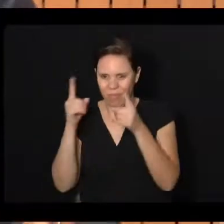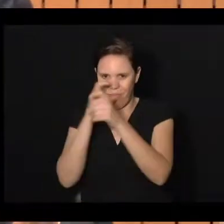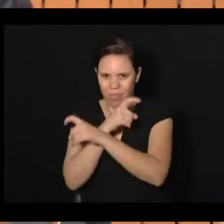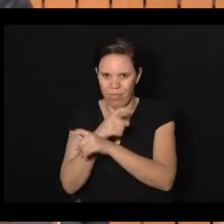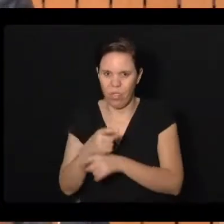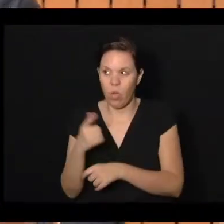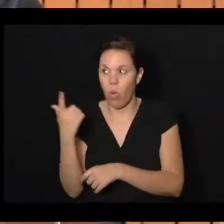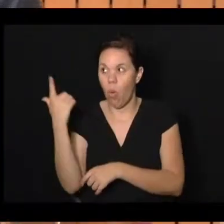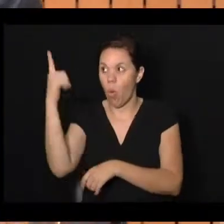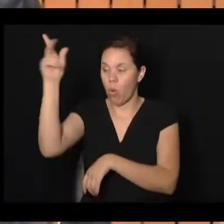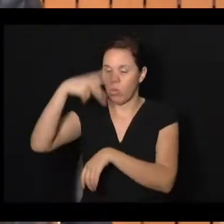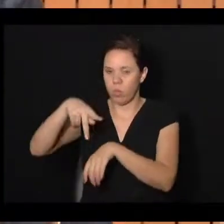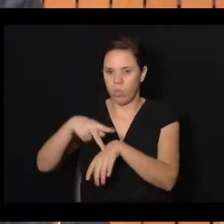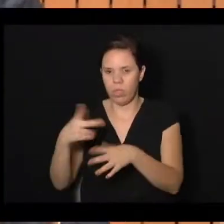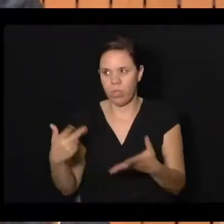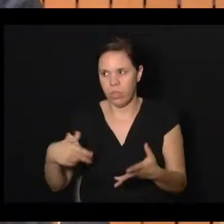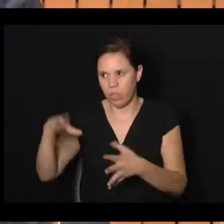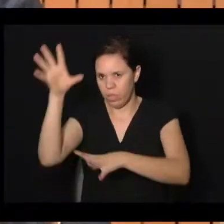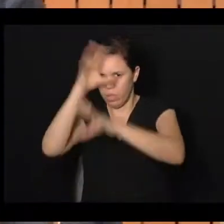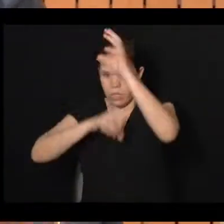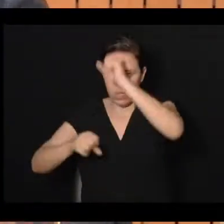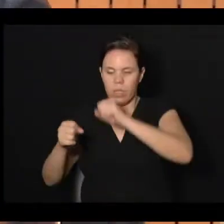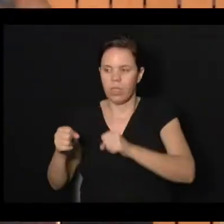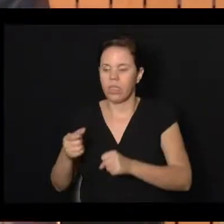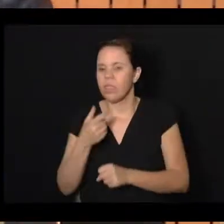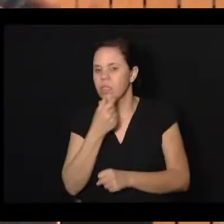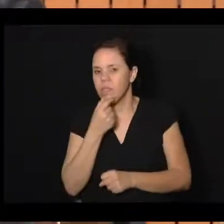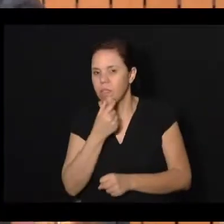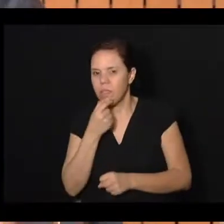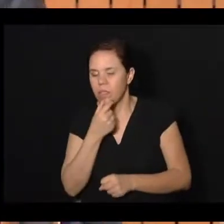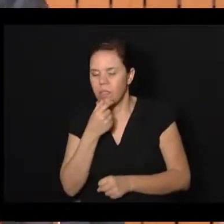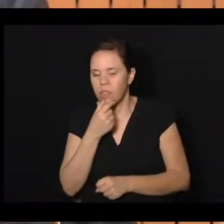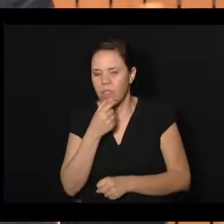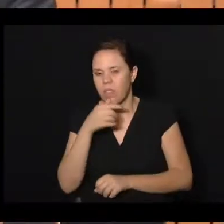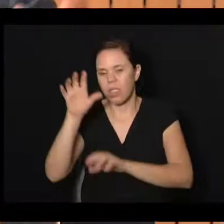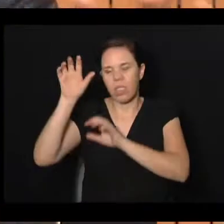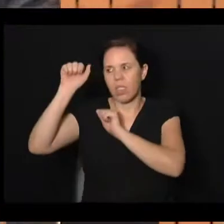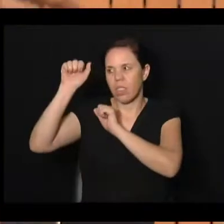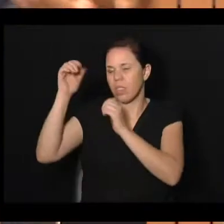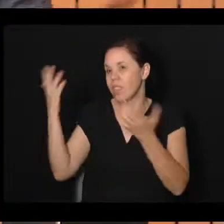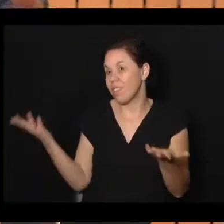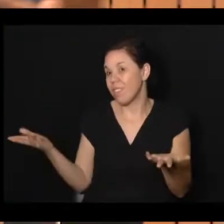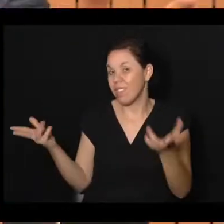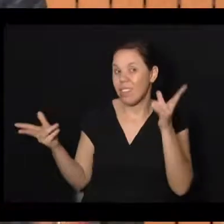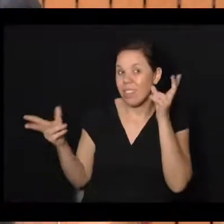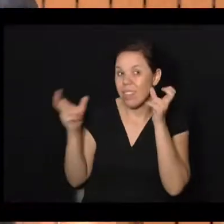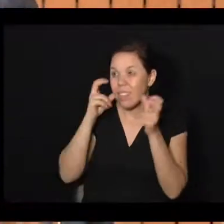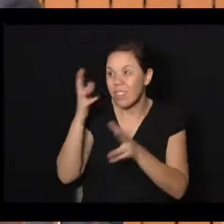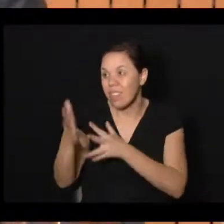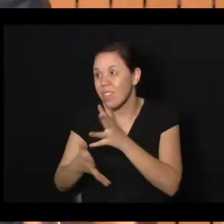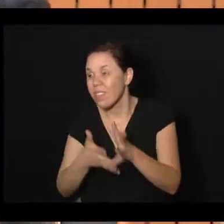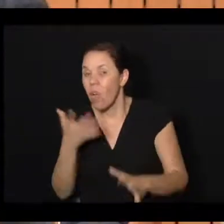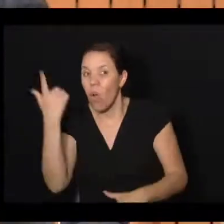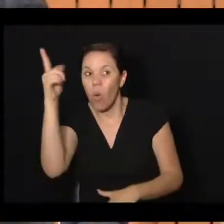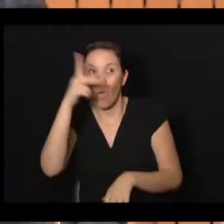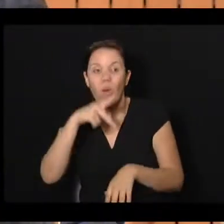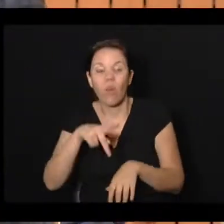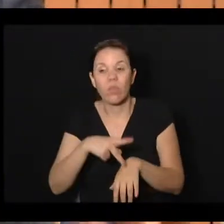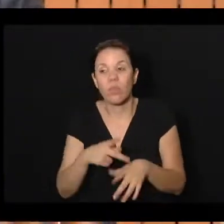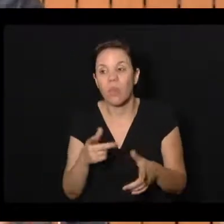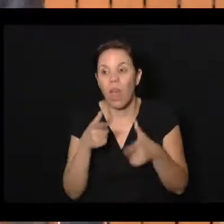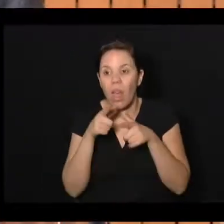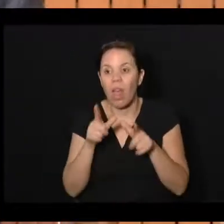fosse um outro país você não aprende inglês ou aprende espanhol mas está ouvindo as pessoas falarem igreja espanhol porque você não aprende